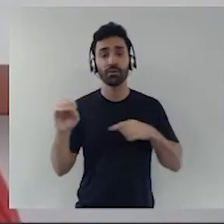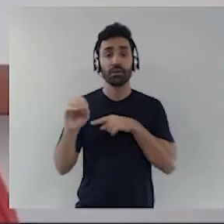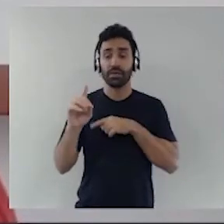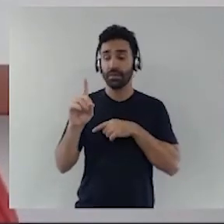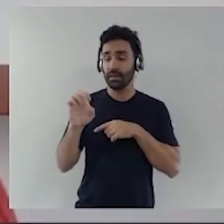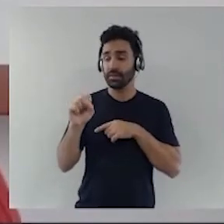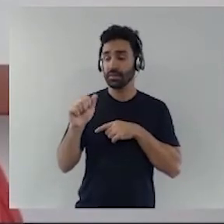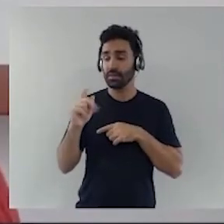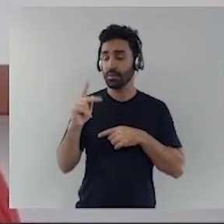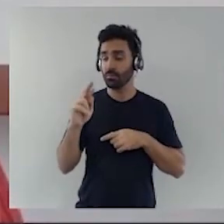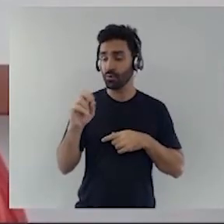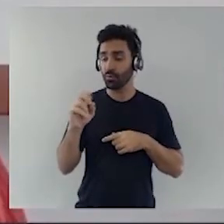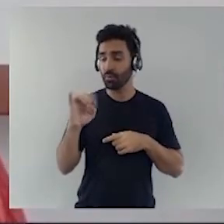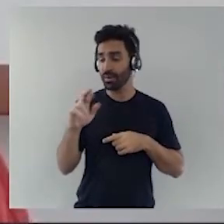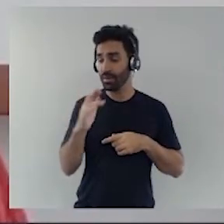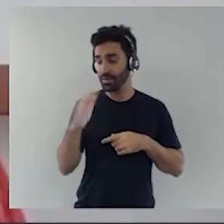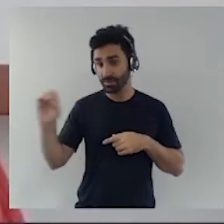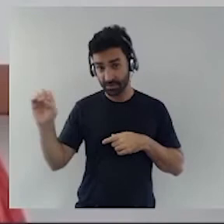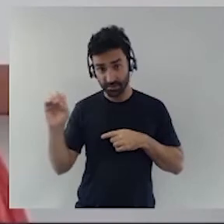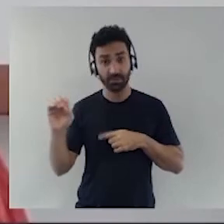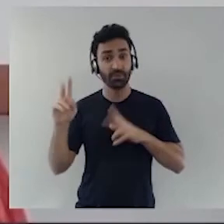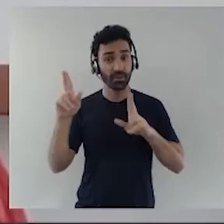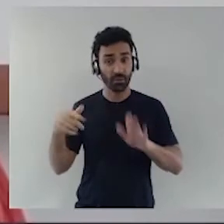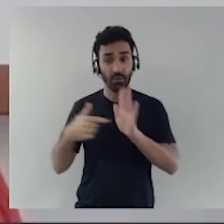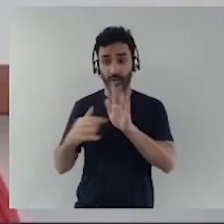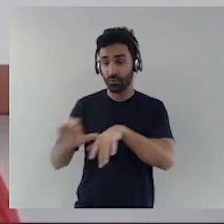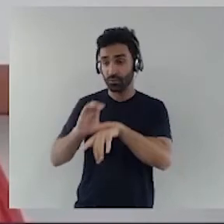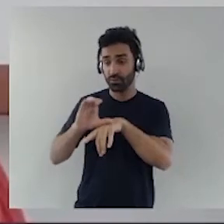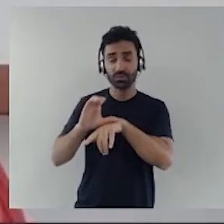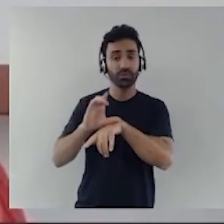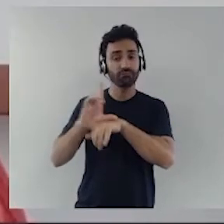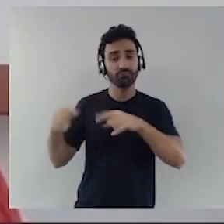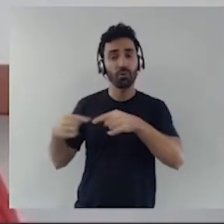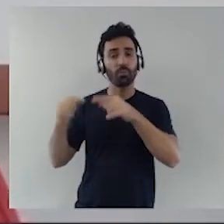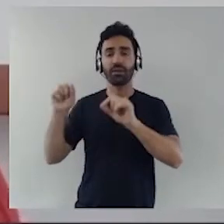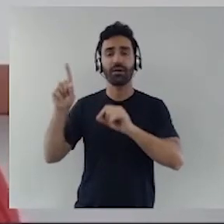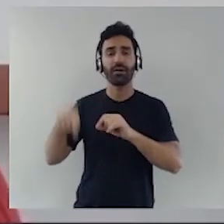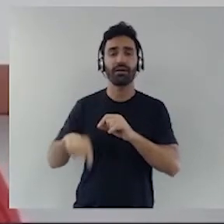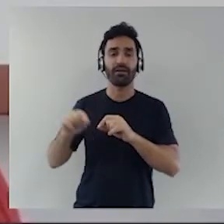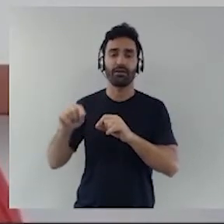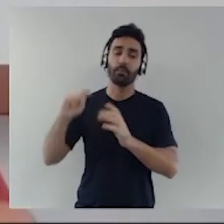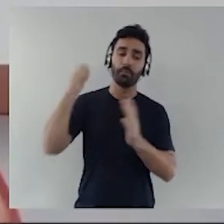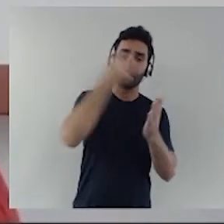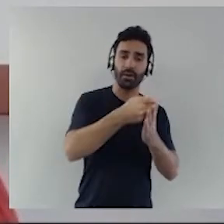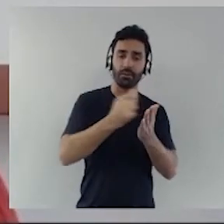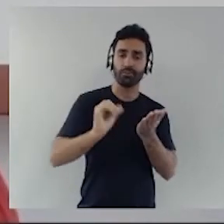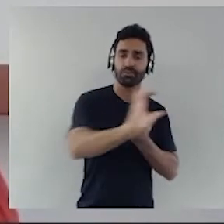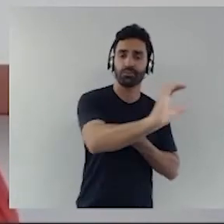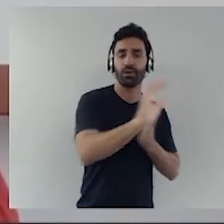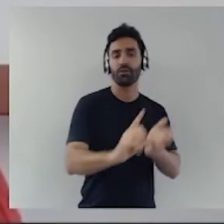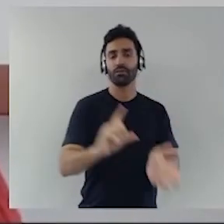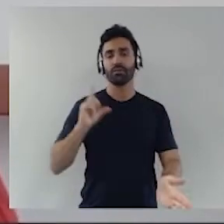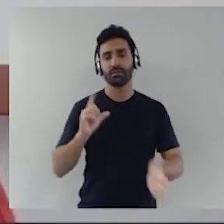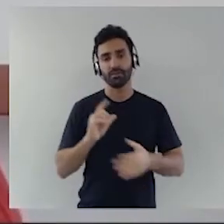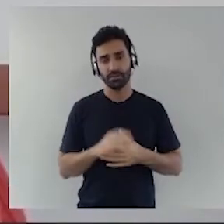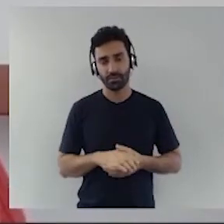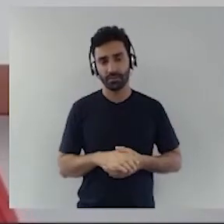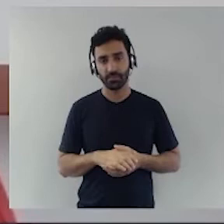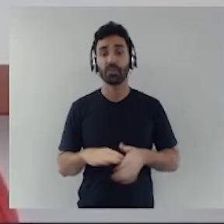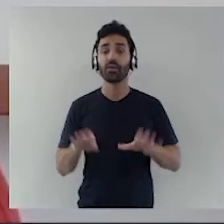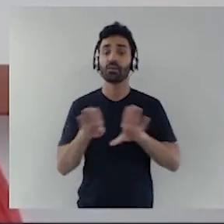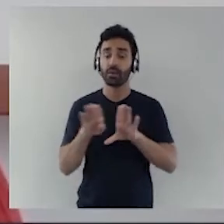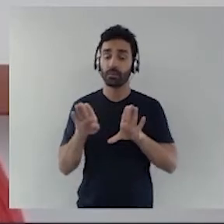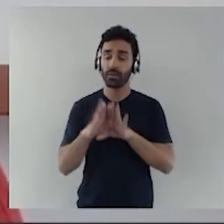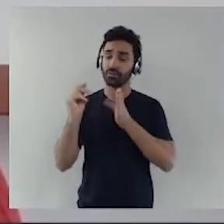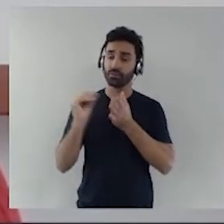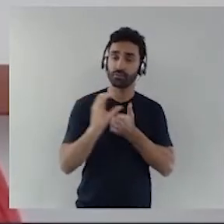necessariamente artigo 5º inciso 24 da constituição federal envolve indenização prévia e